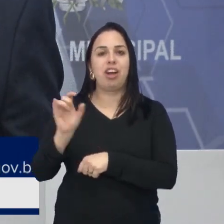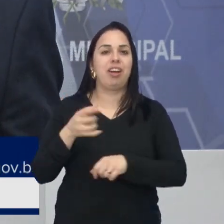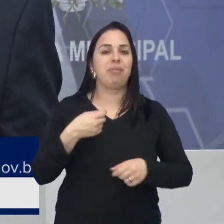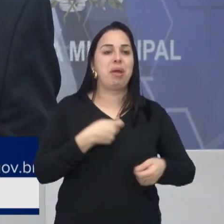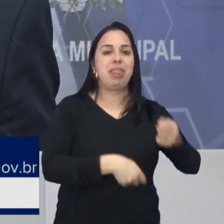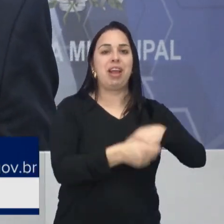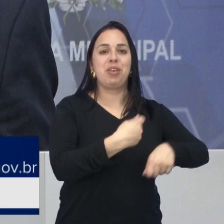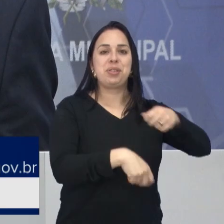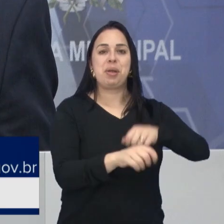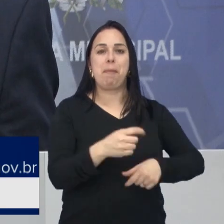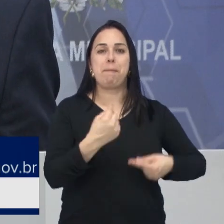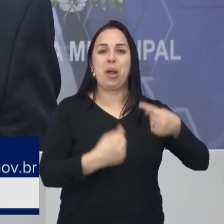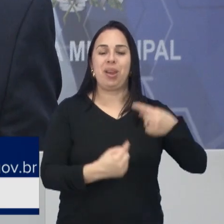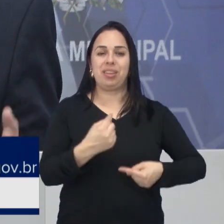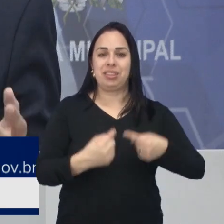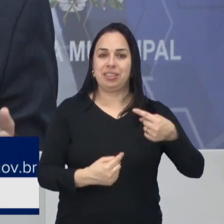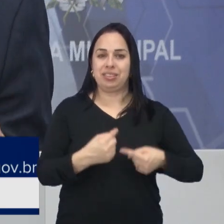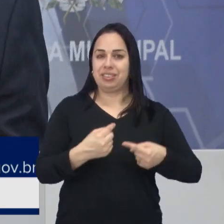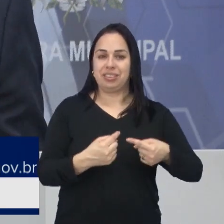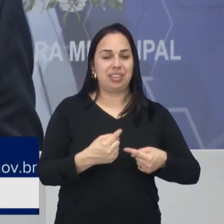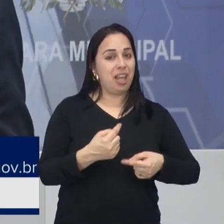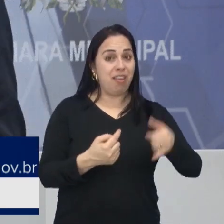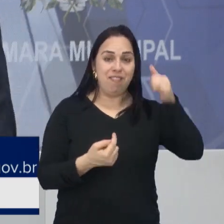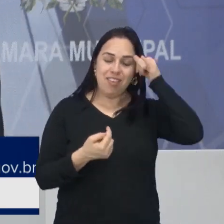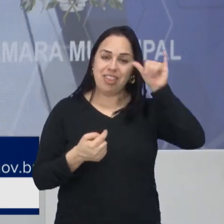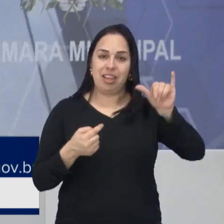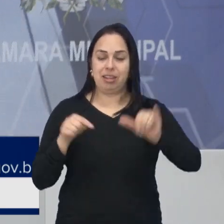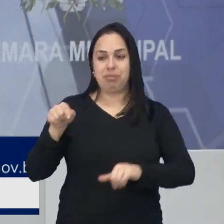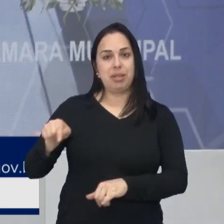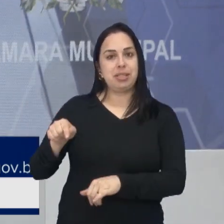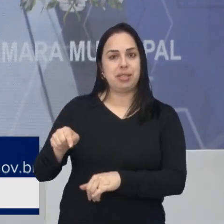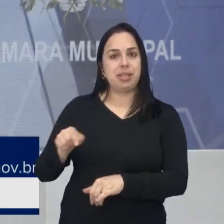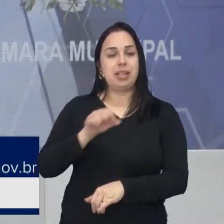né? Quando esse tipo de atribuição fica a